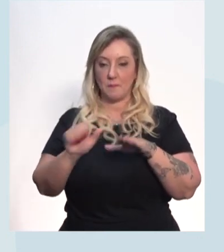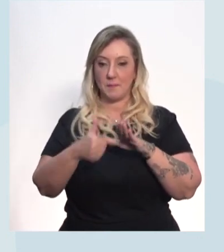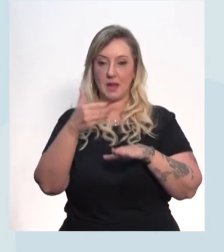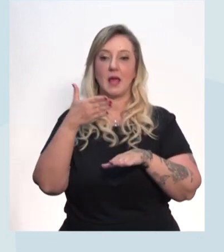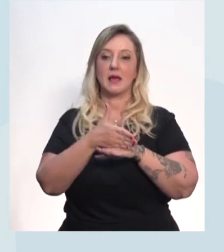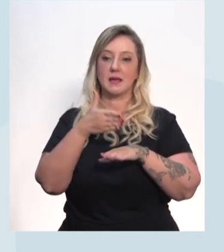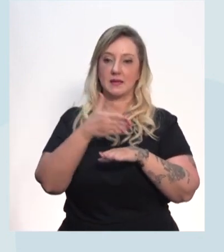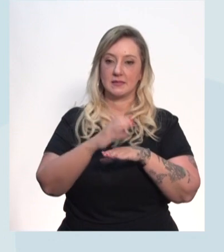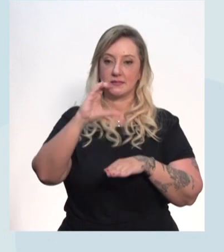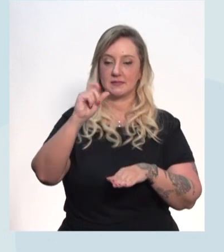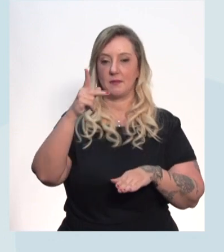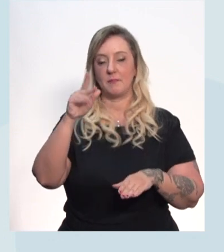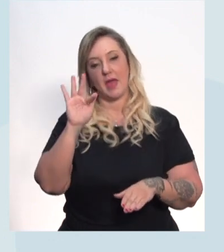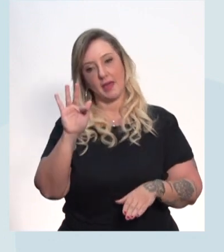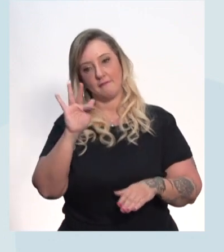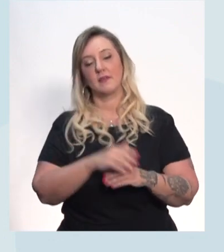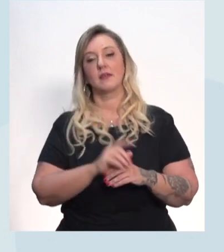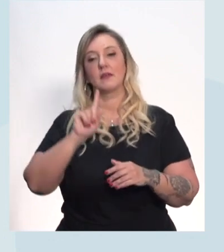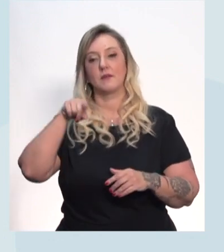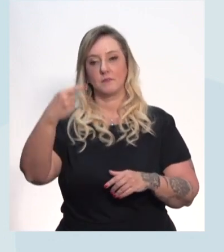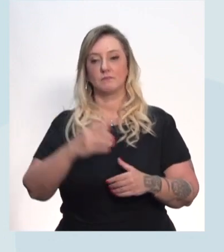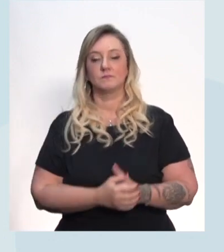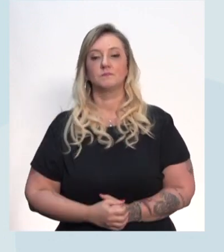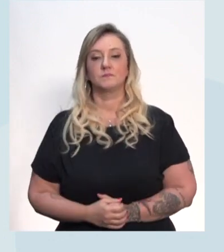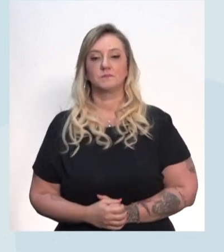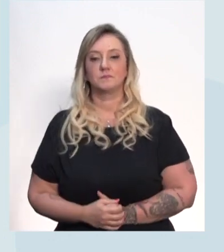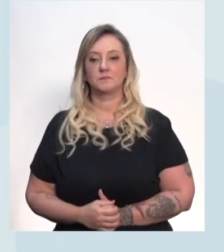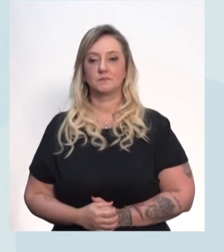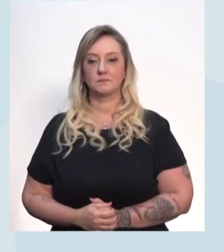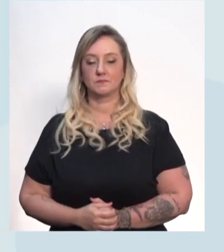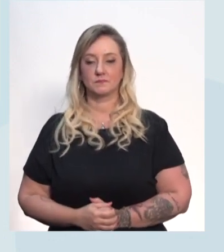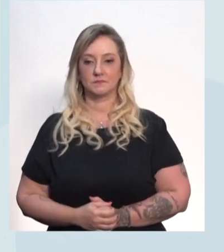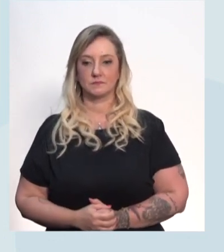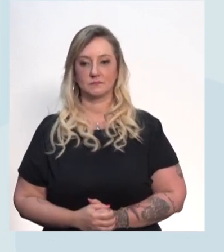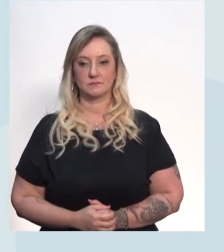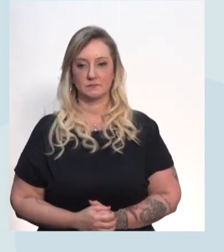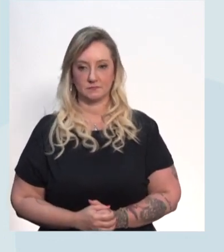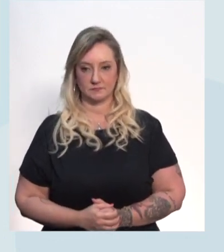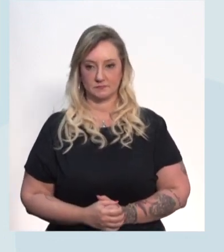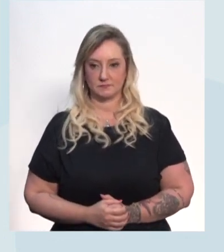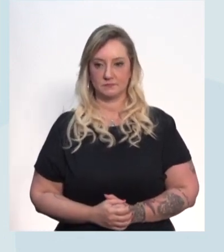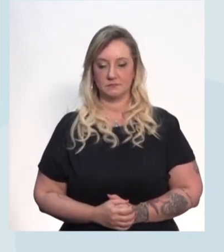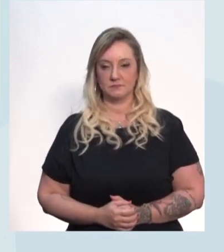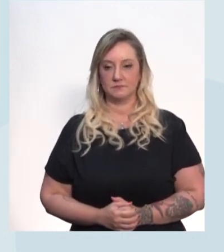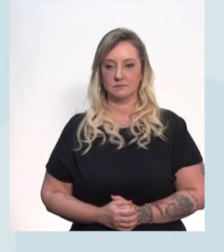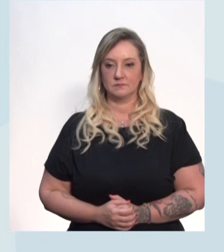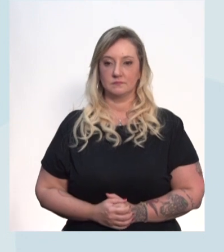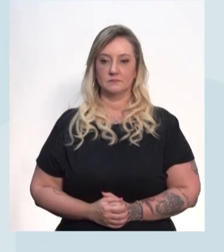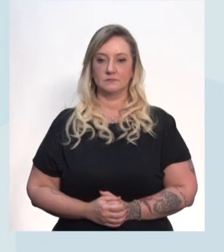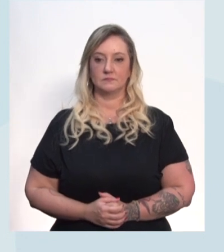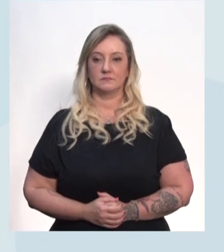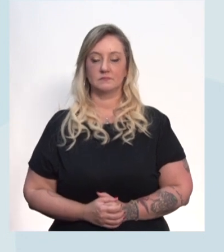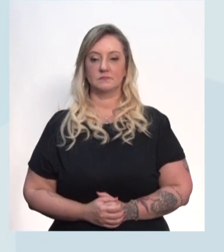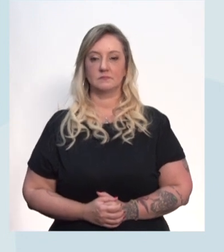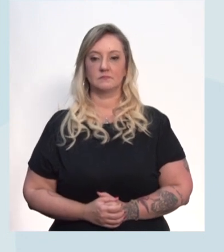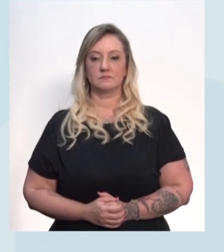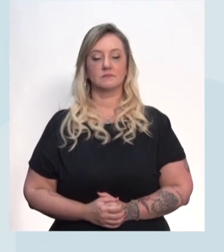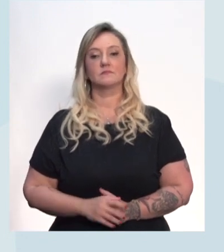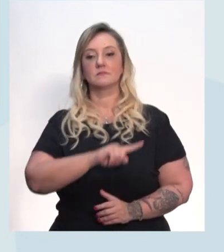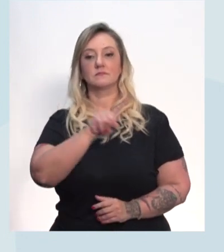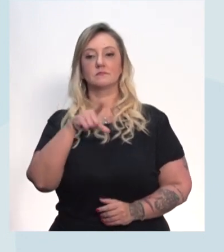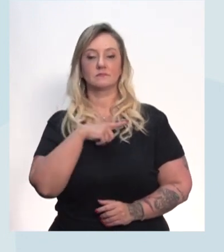um pouco disso, né? Existe a possibilidade de compartilhamento de tela, compartilhar arquivos, tem o chat, né? Às vezes, eu